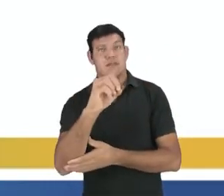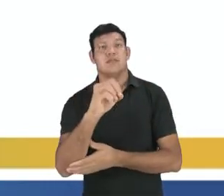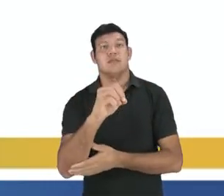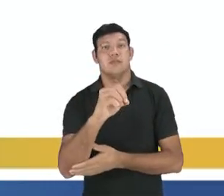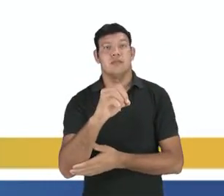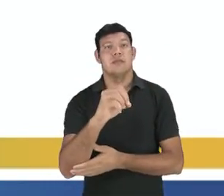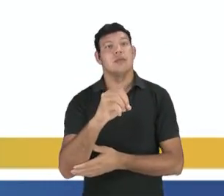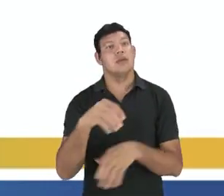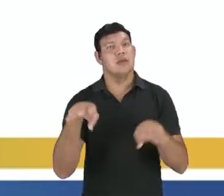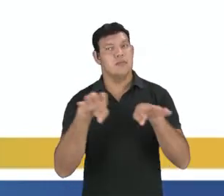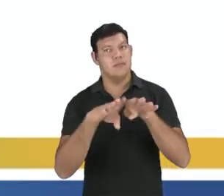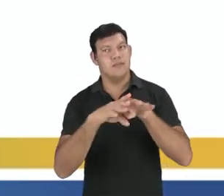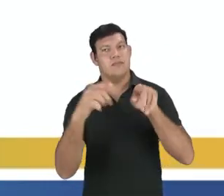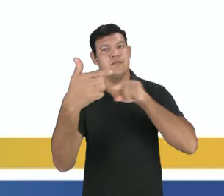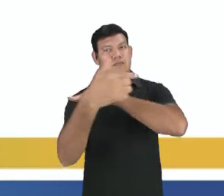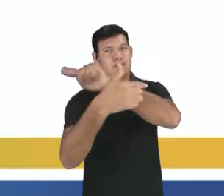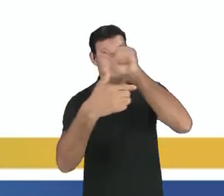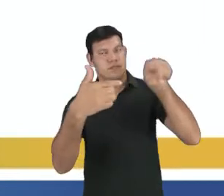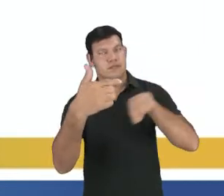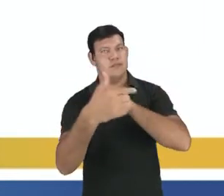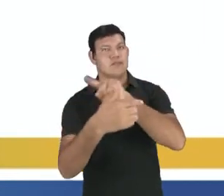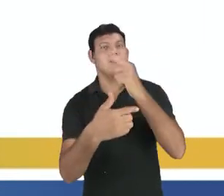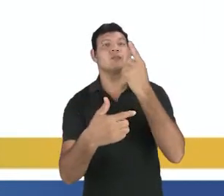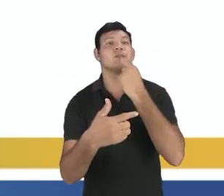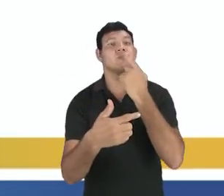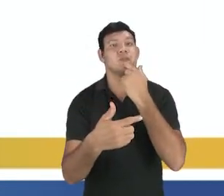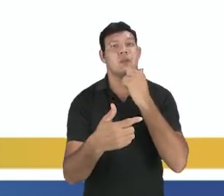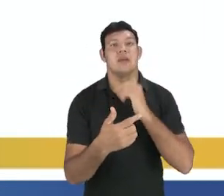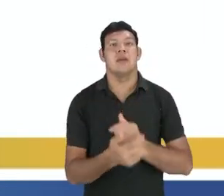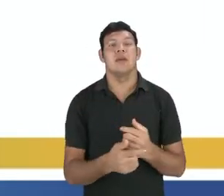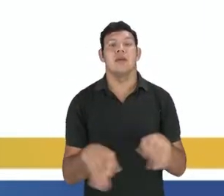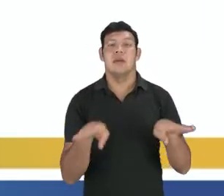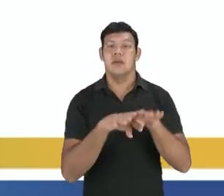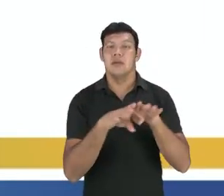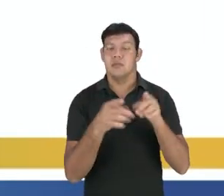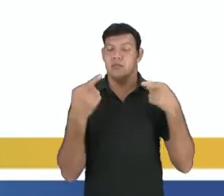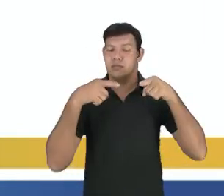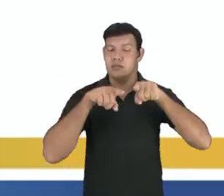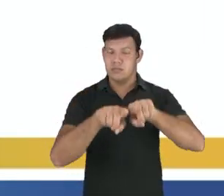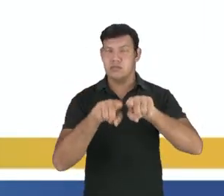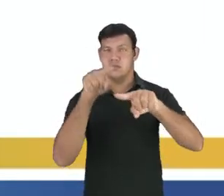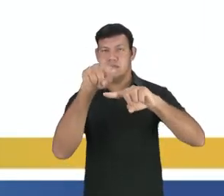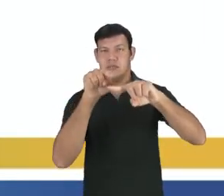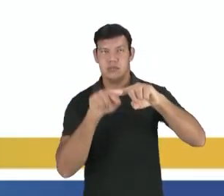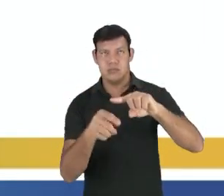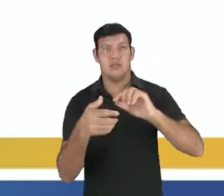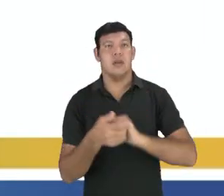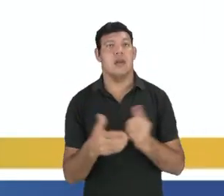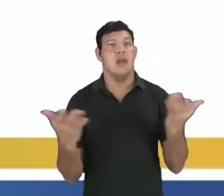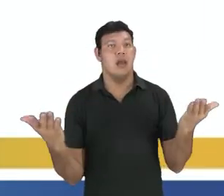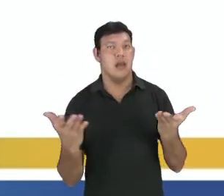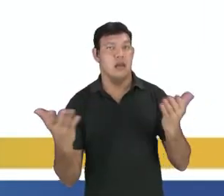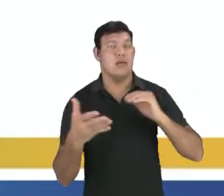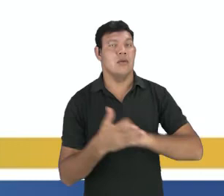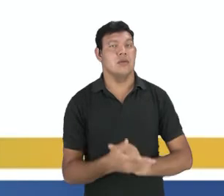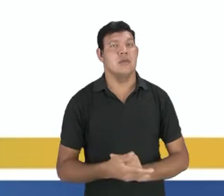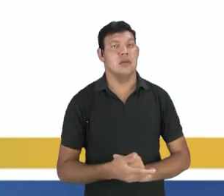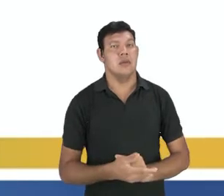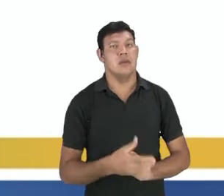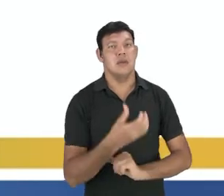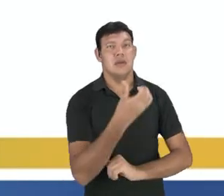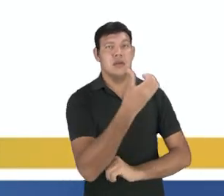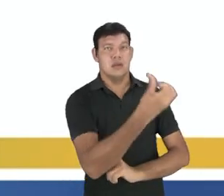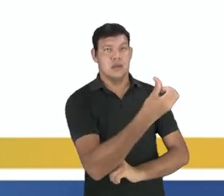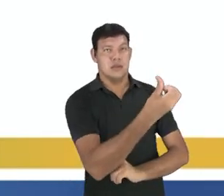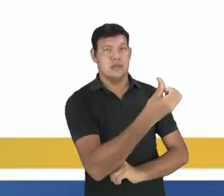15. Também deixei esse número marcado porque ele dividiu o 12 e o 30 ao mesmo tempo. Continuando, vou continuar